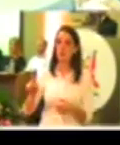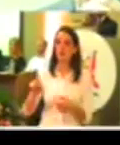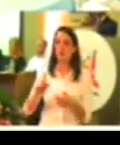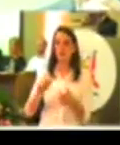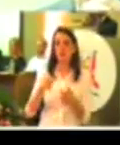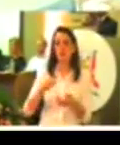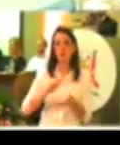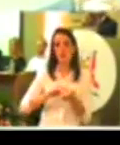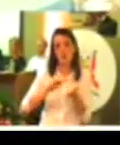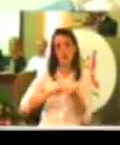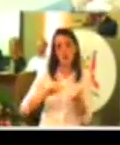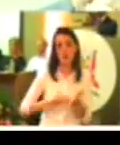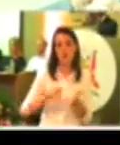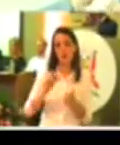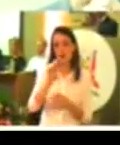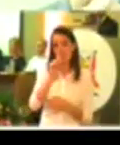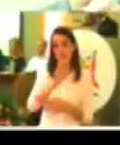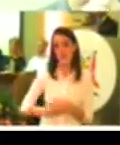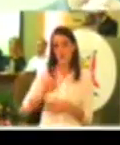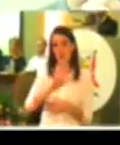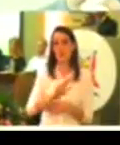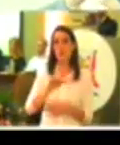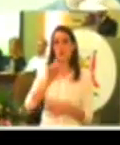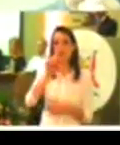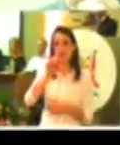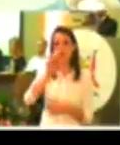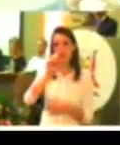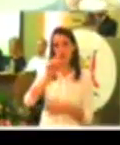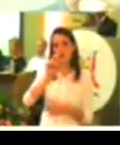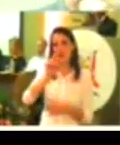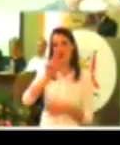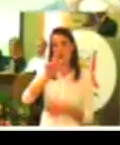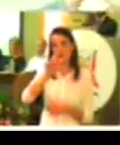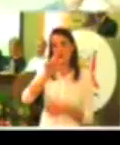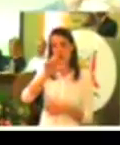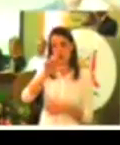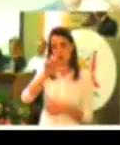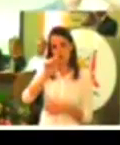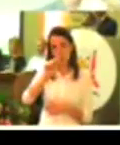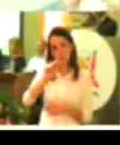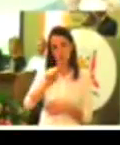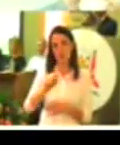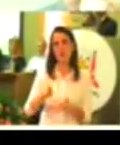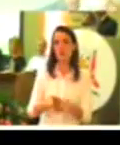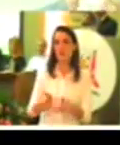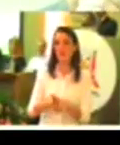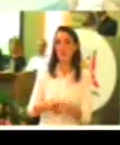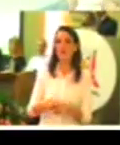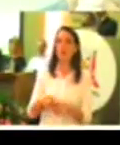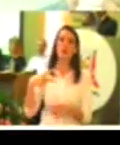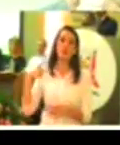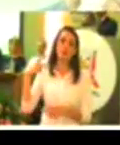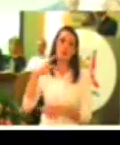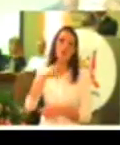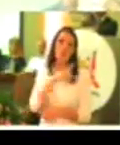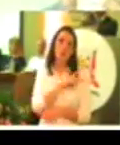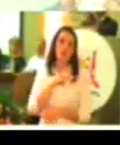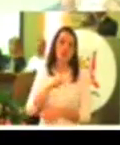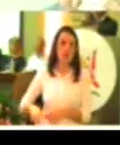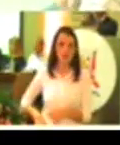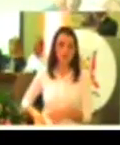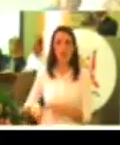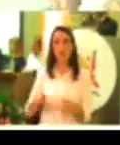da Secretaria Regional, caro amigo Douglas Varmelin, o senhor Florian Augusto Coutinho Madruga, presidente